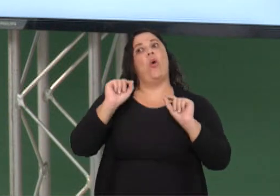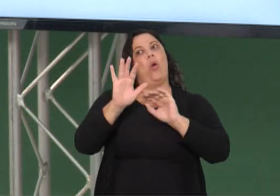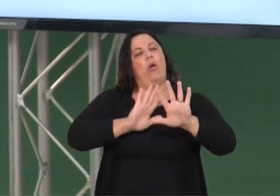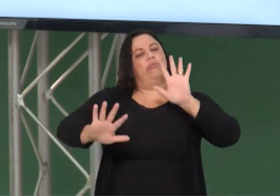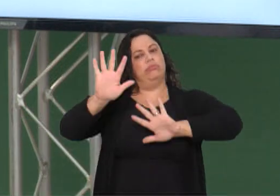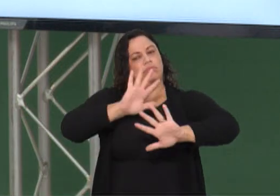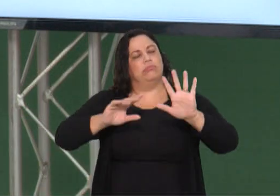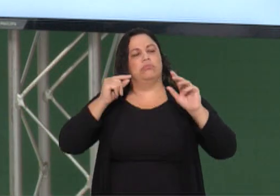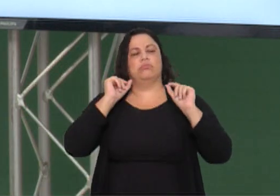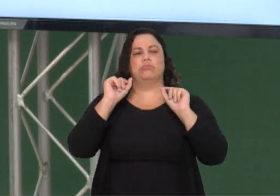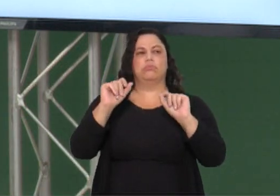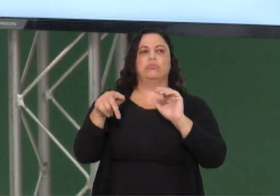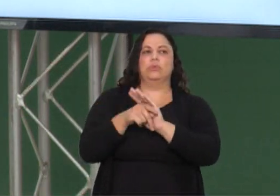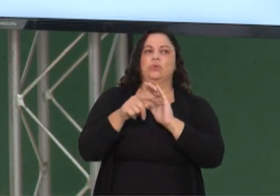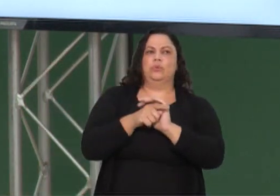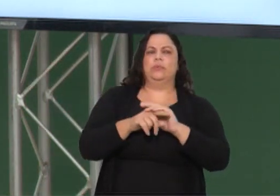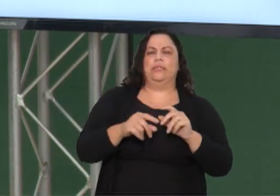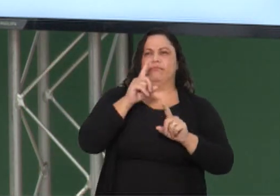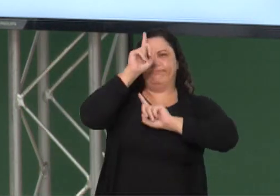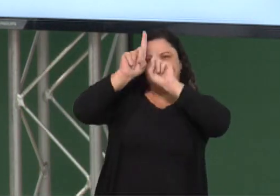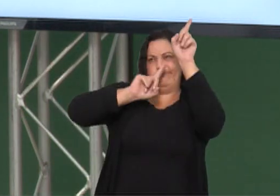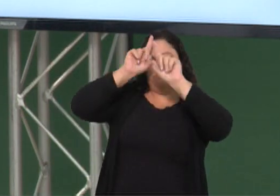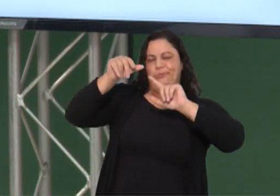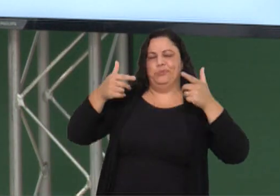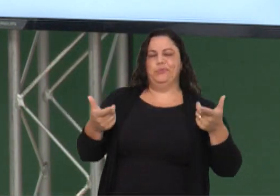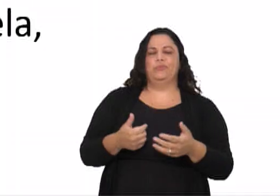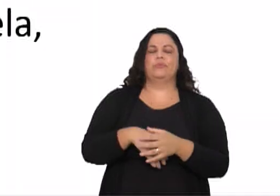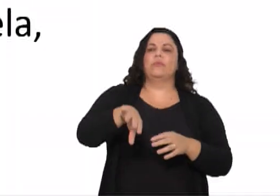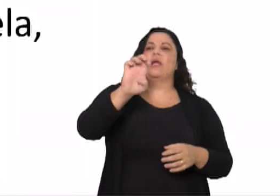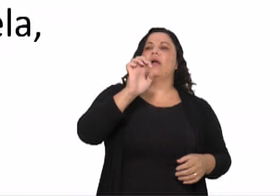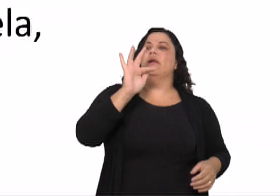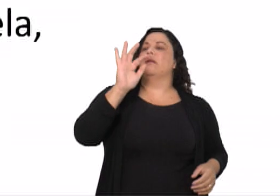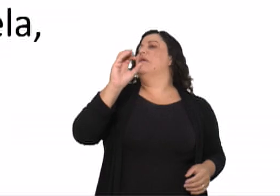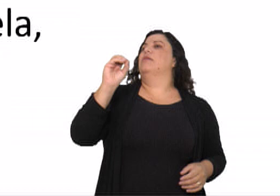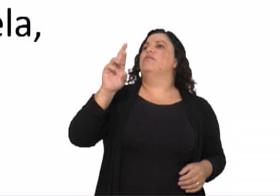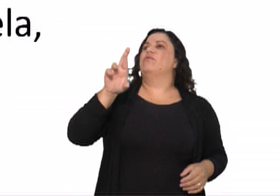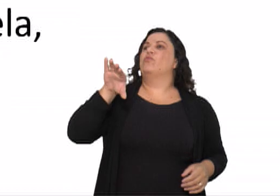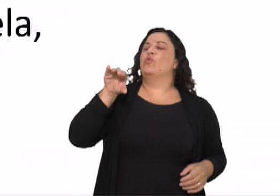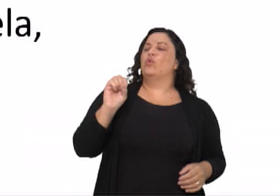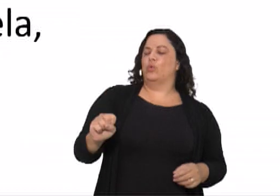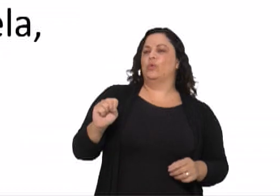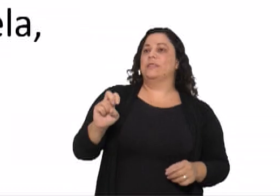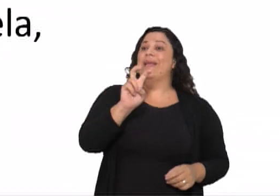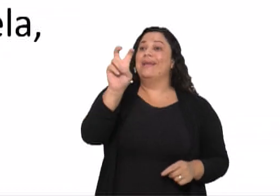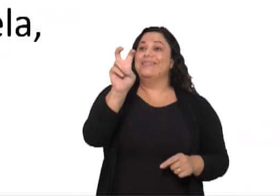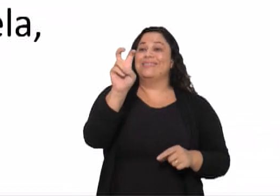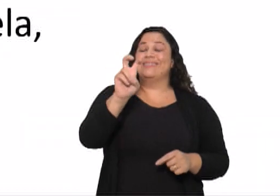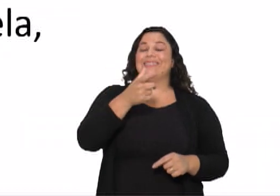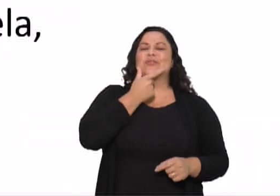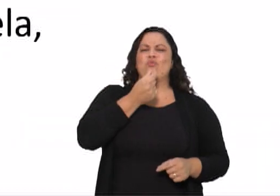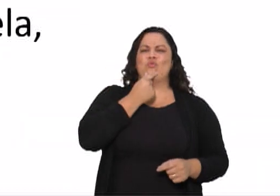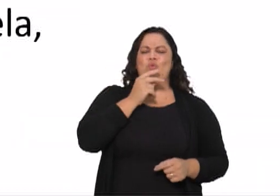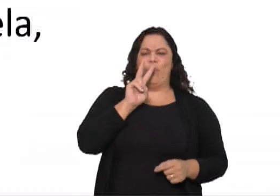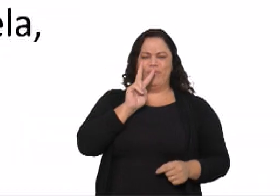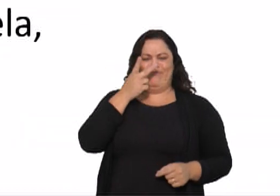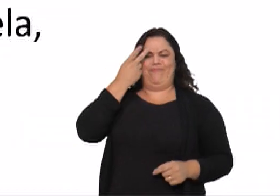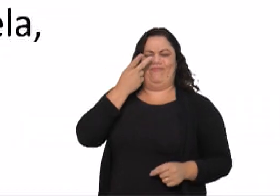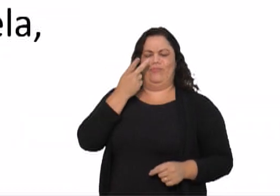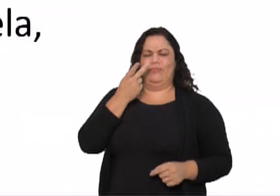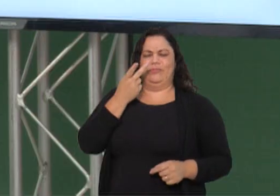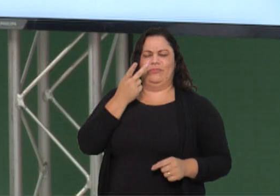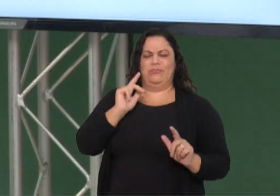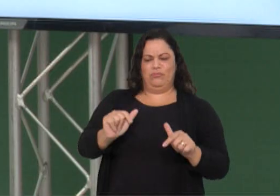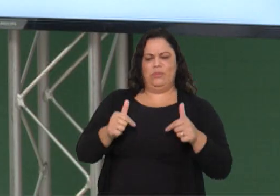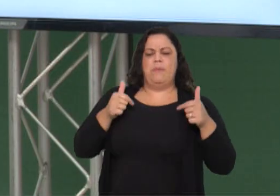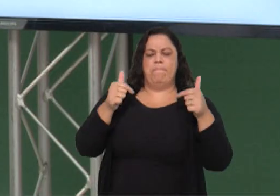Na verdade, eles eram guerreiros, 5 guerreiros escolhidos pela ápila, com um mandato de apenas 1 ano, são